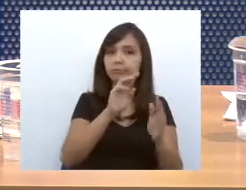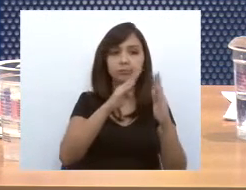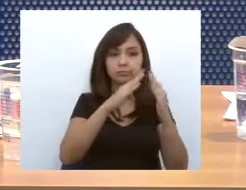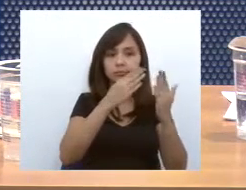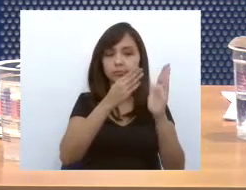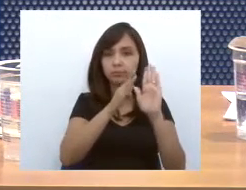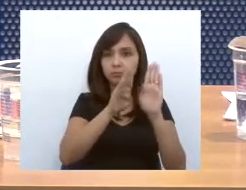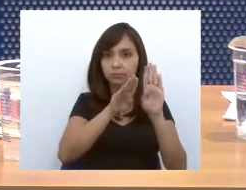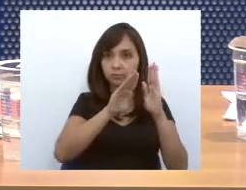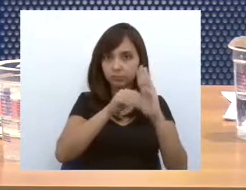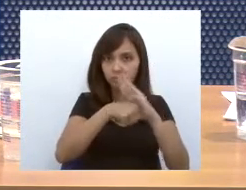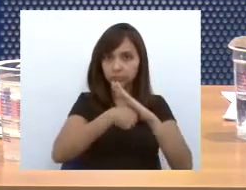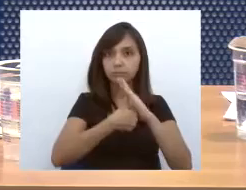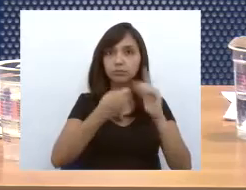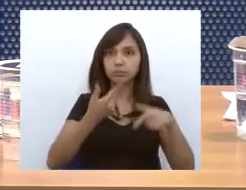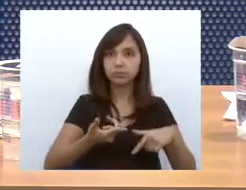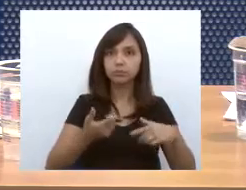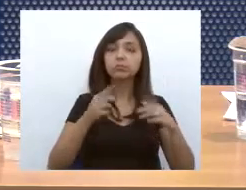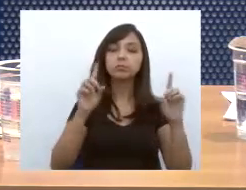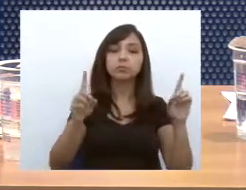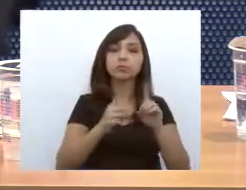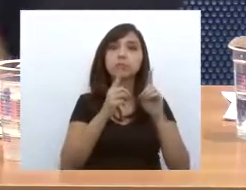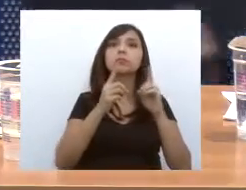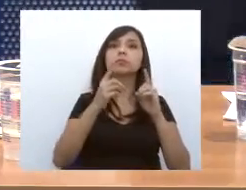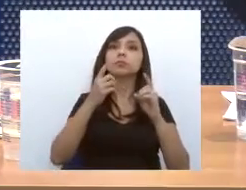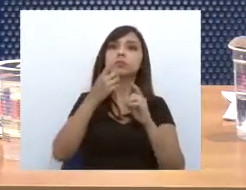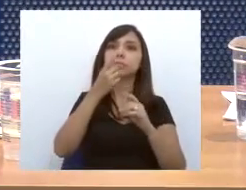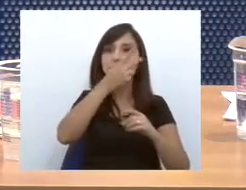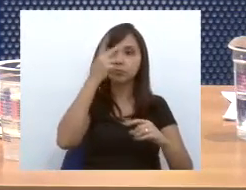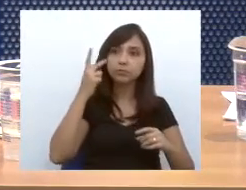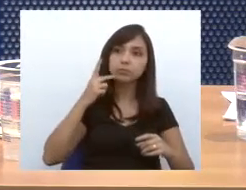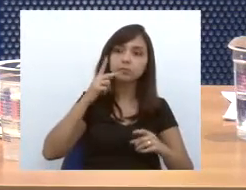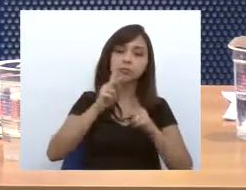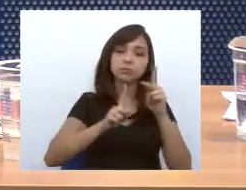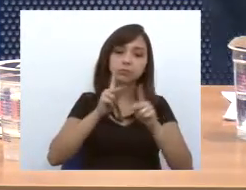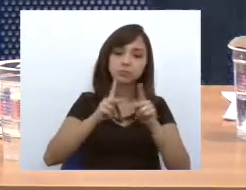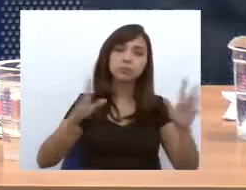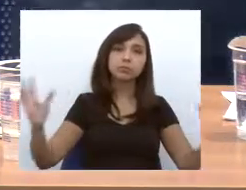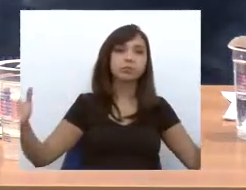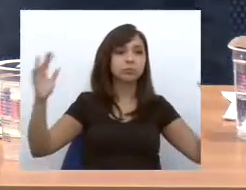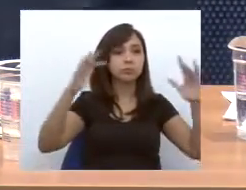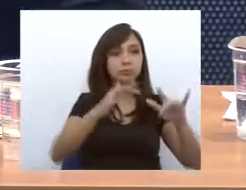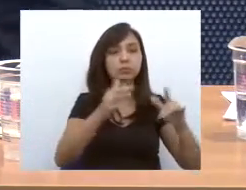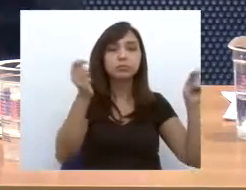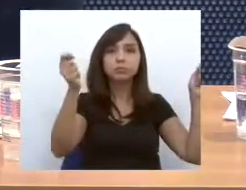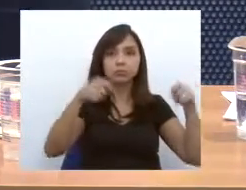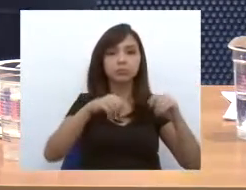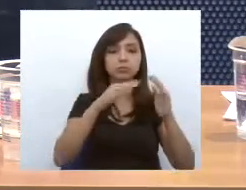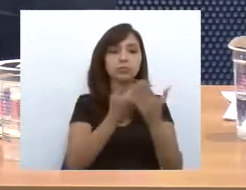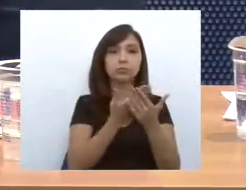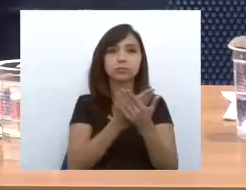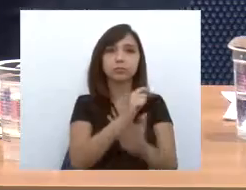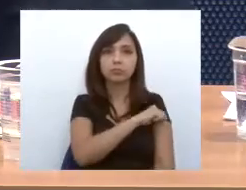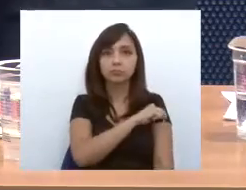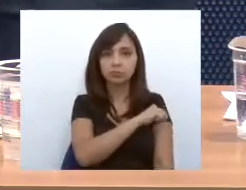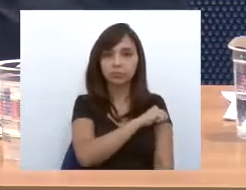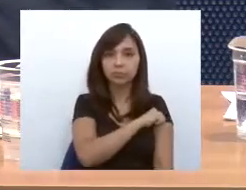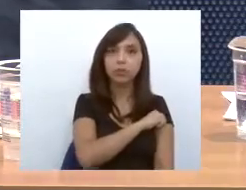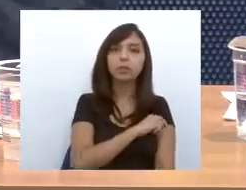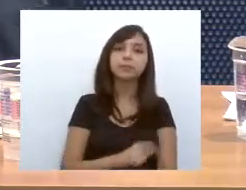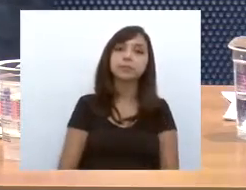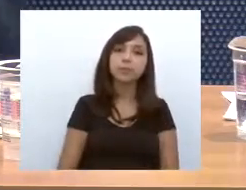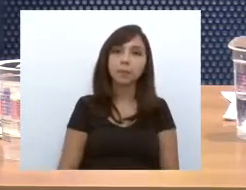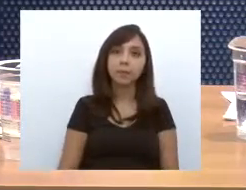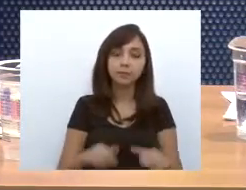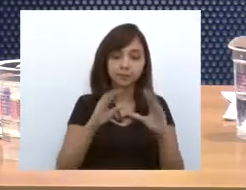fechamento das existentes e que atenda uma significativa parcela da comunidade estudantil. Considerando que